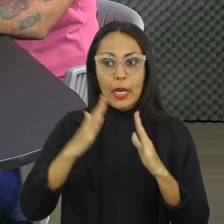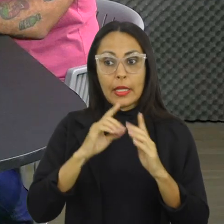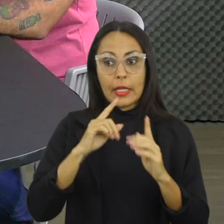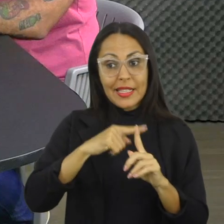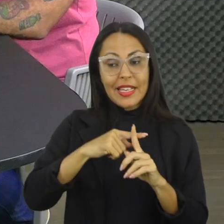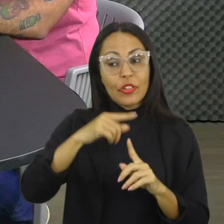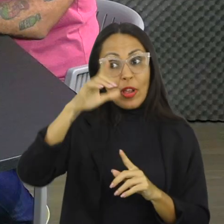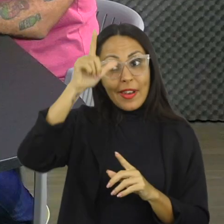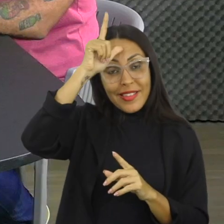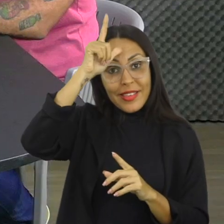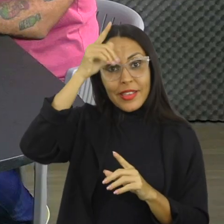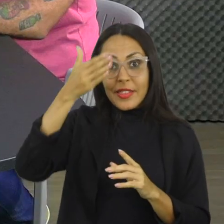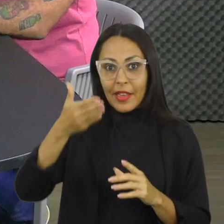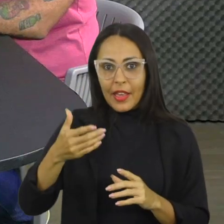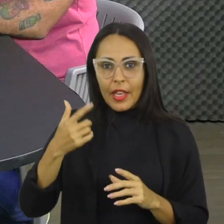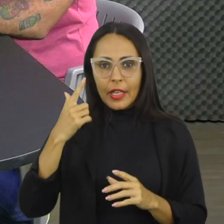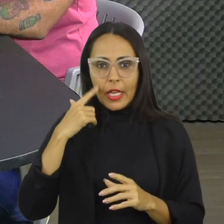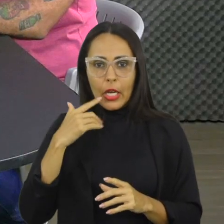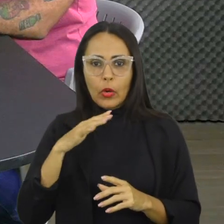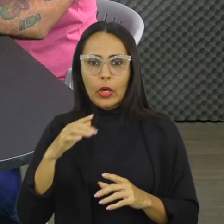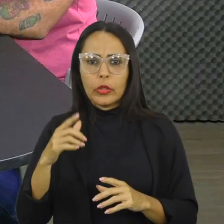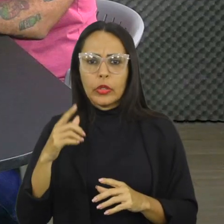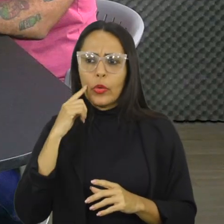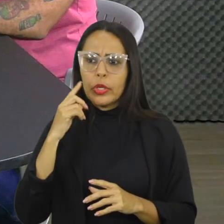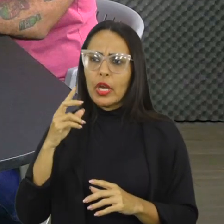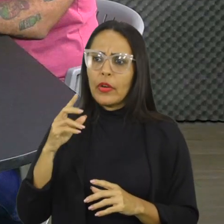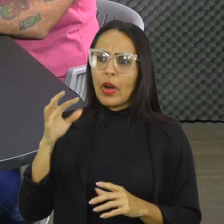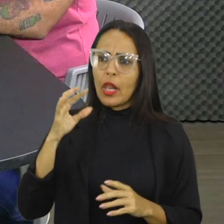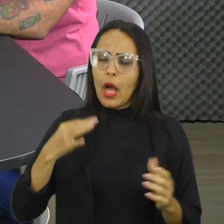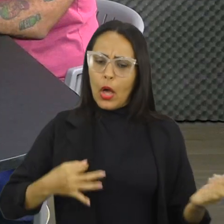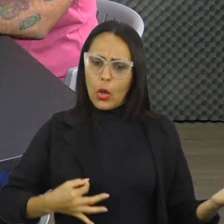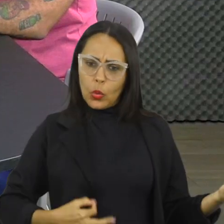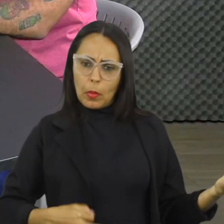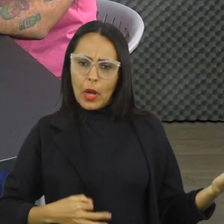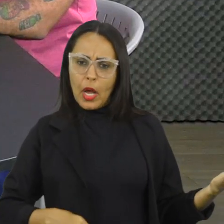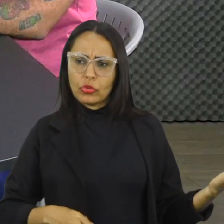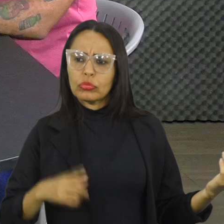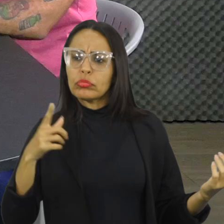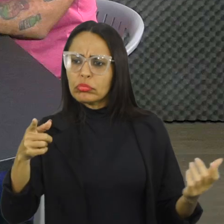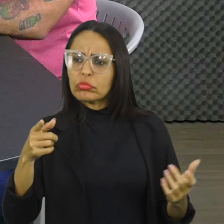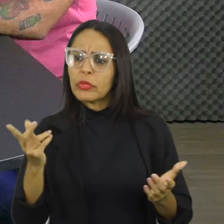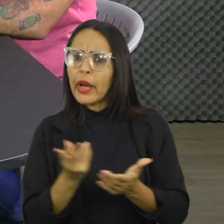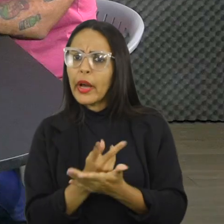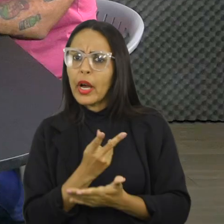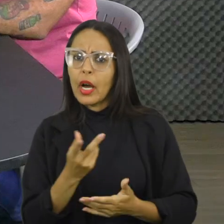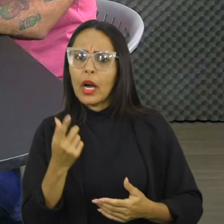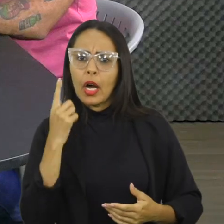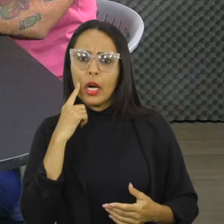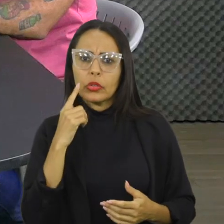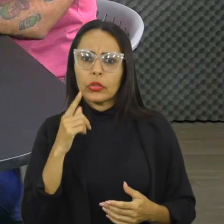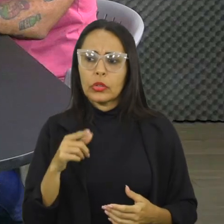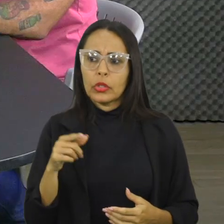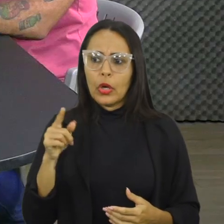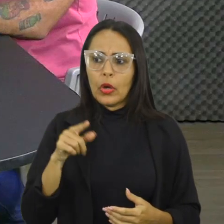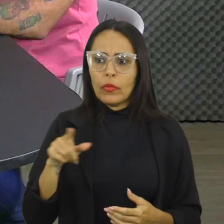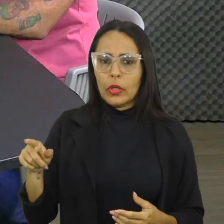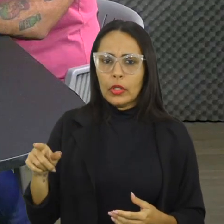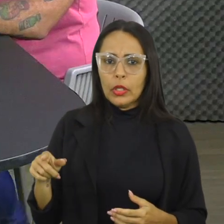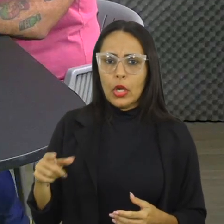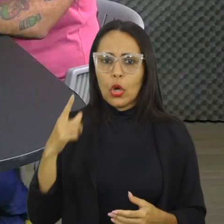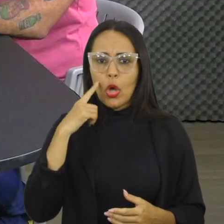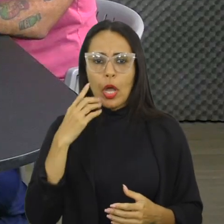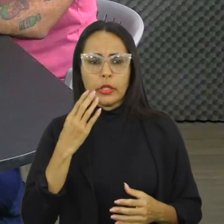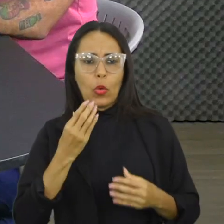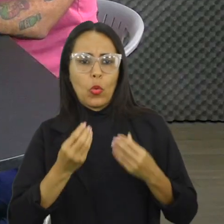da igreja. Então, às vezes, quando eu ia corrigir o baixo, não foi ele que errou, né? Foi outro que errou. Como você